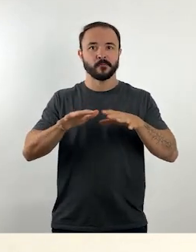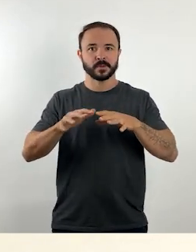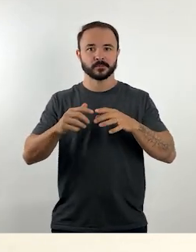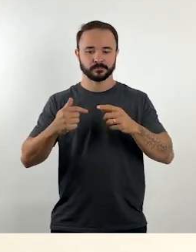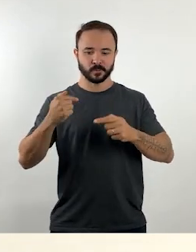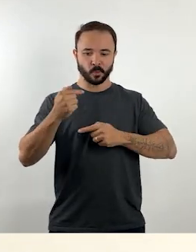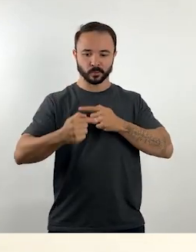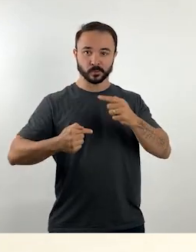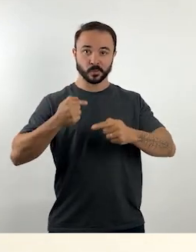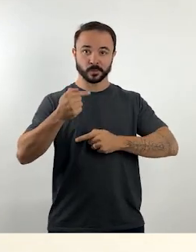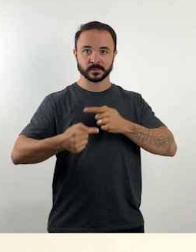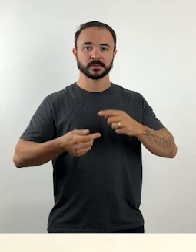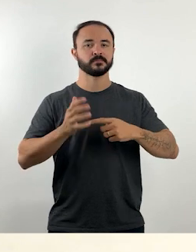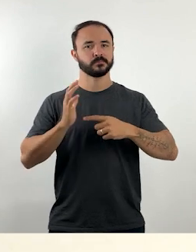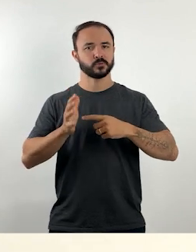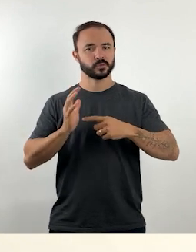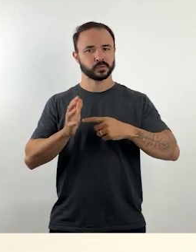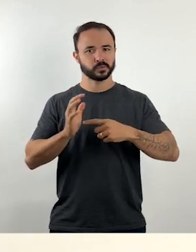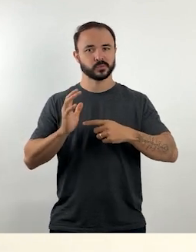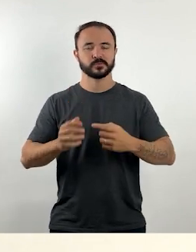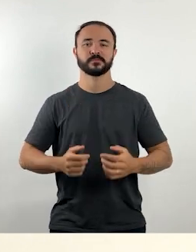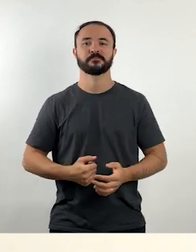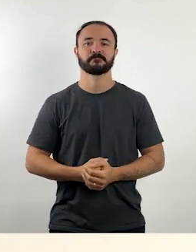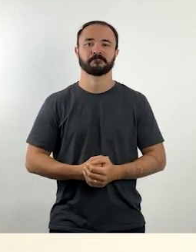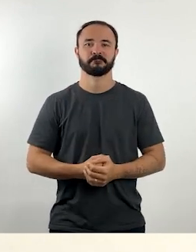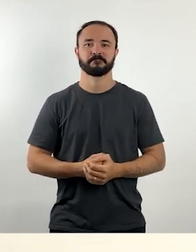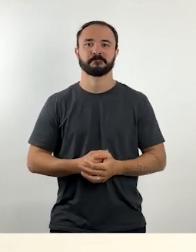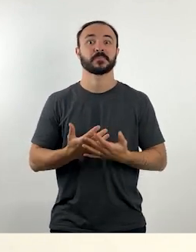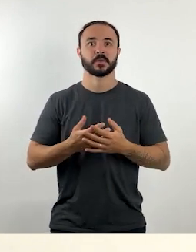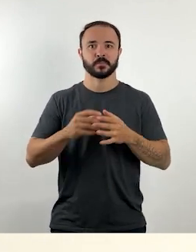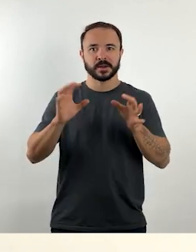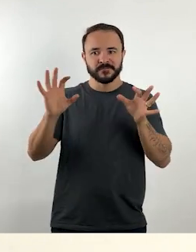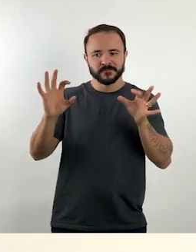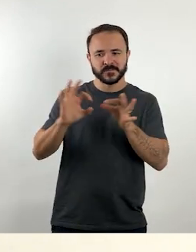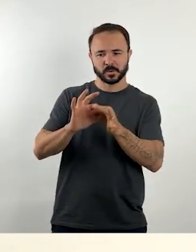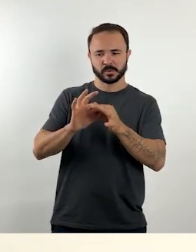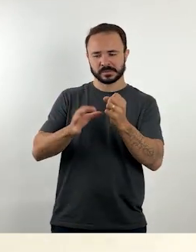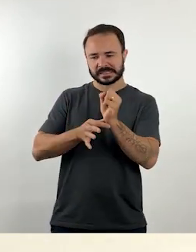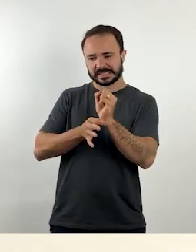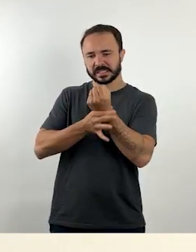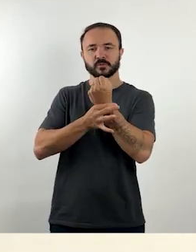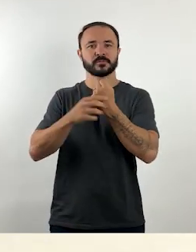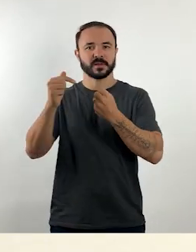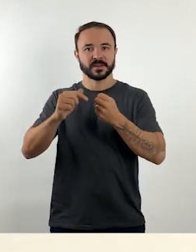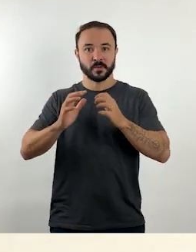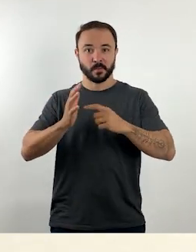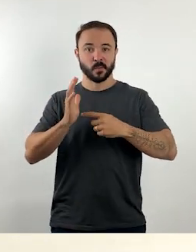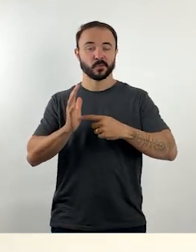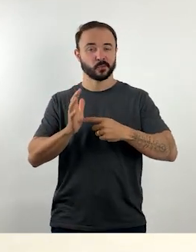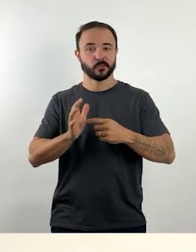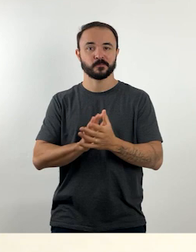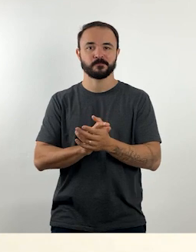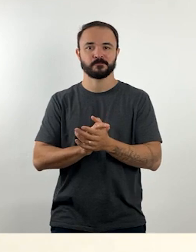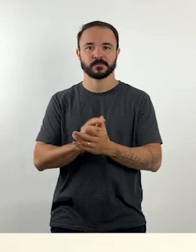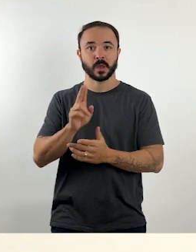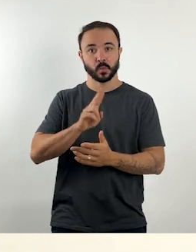do nosso motor mais à frente. E para eu fixar esse motor, eu vou